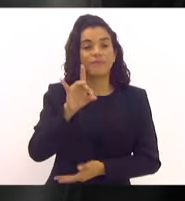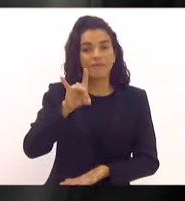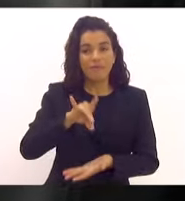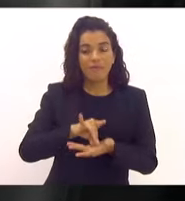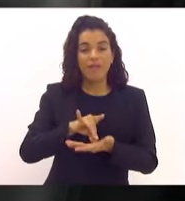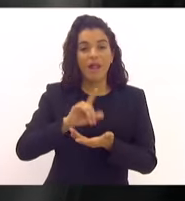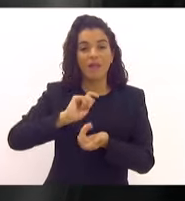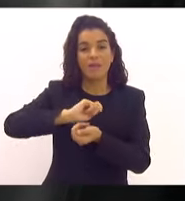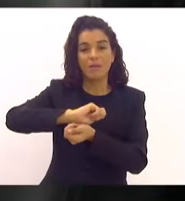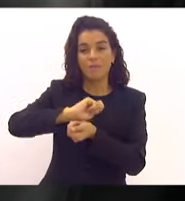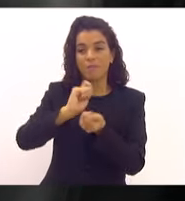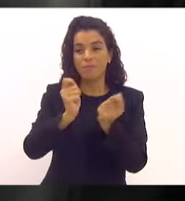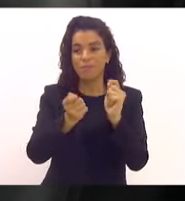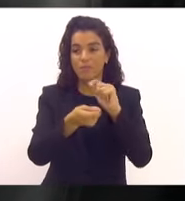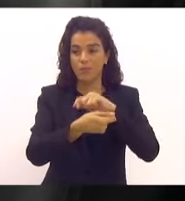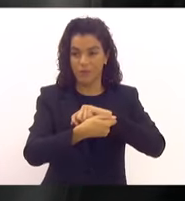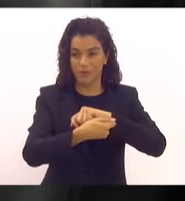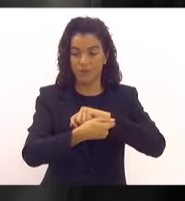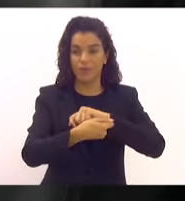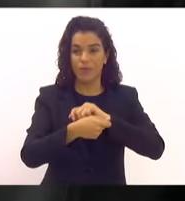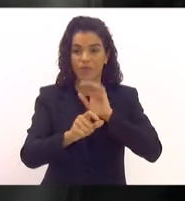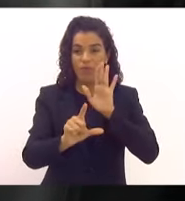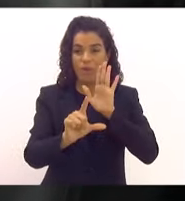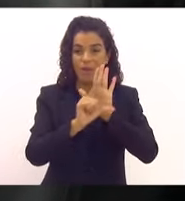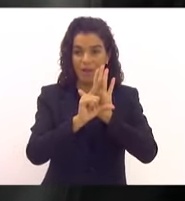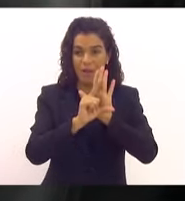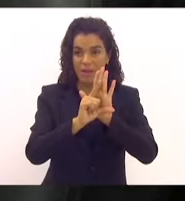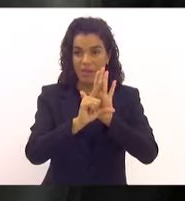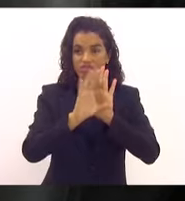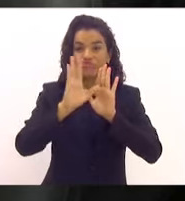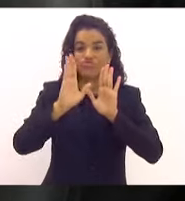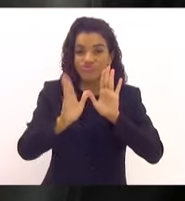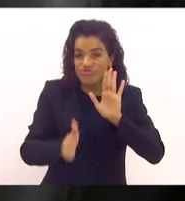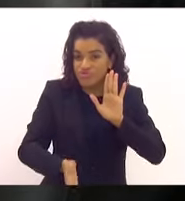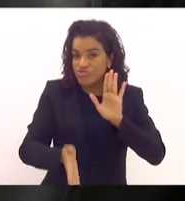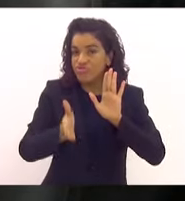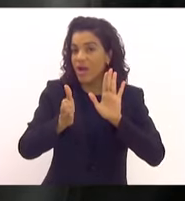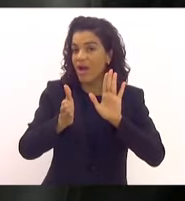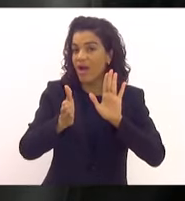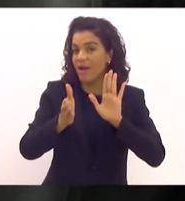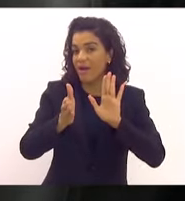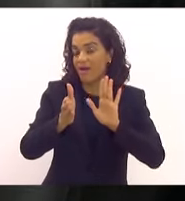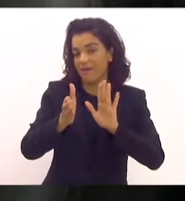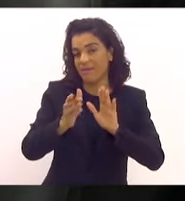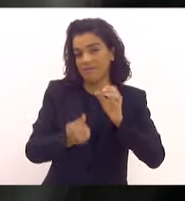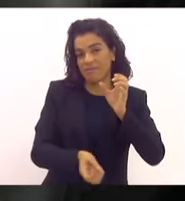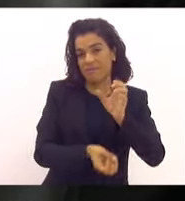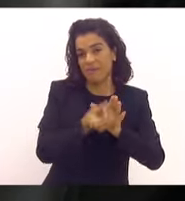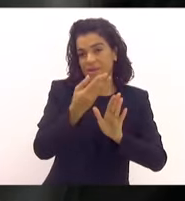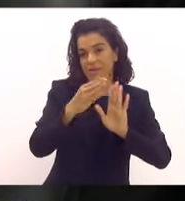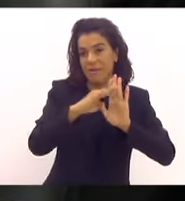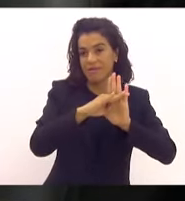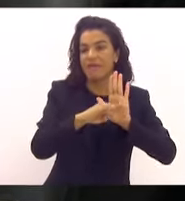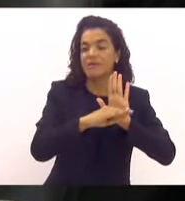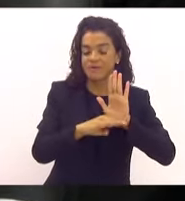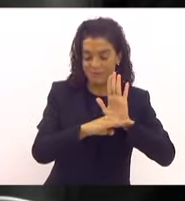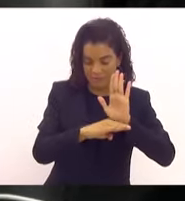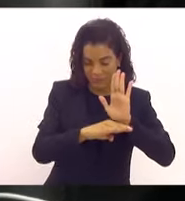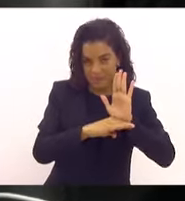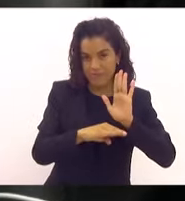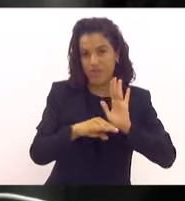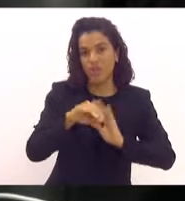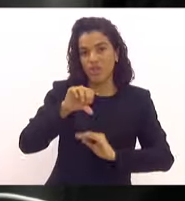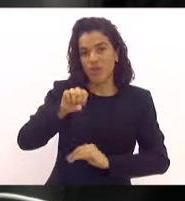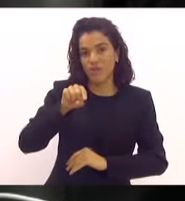verdade, modificando uma lei que já cria o programa, que é a Lei